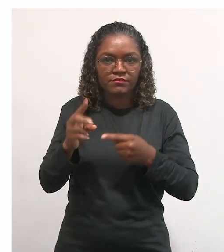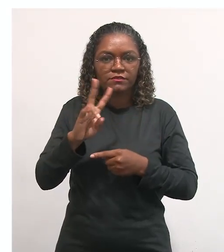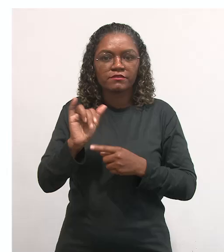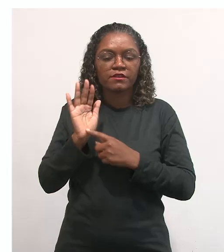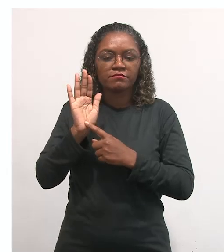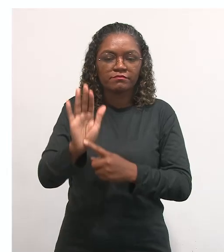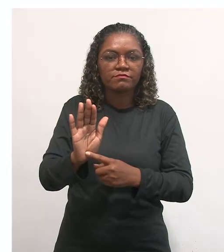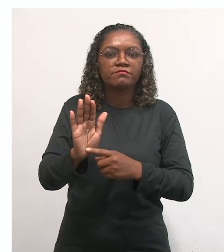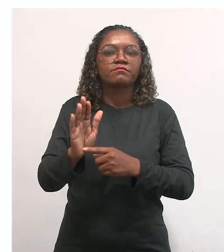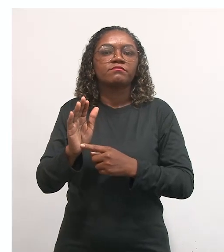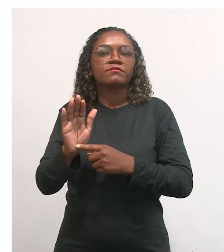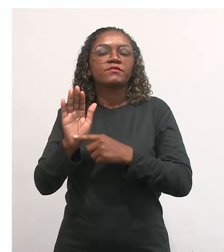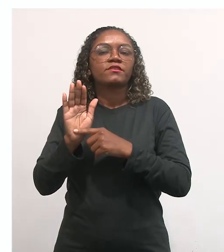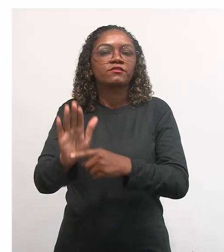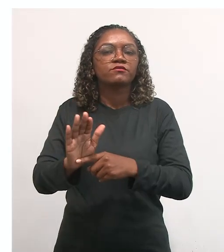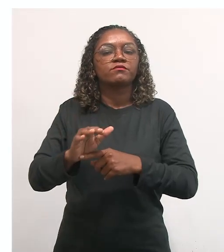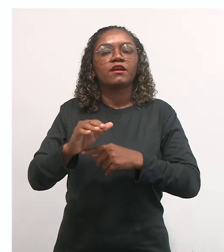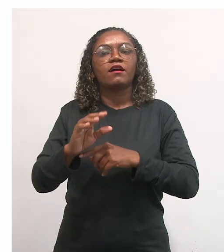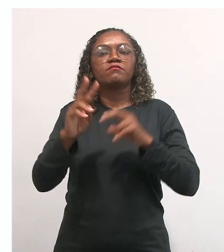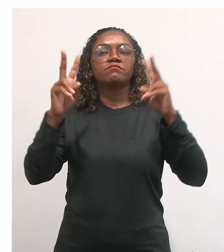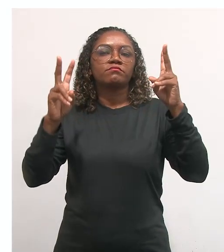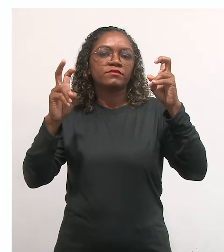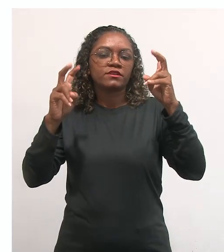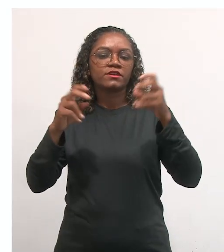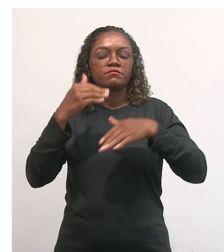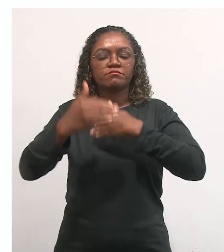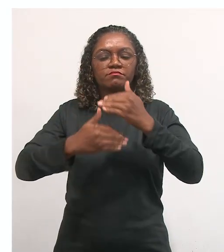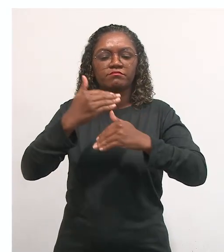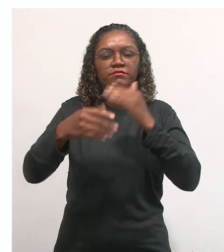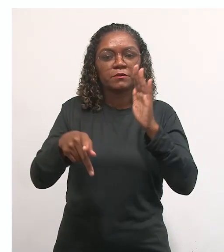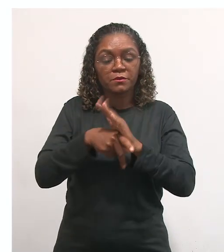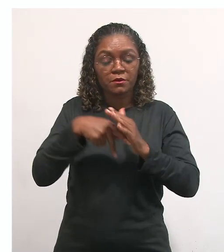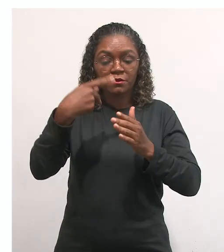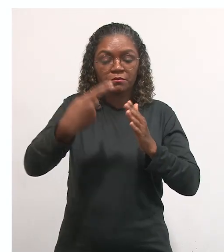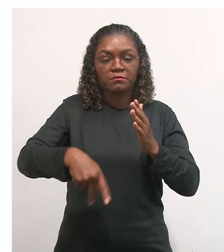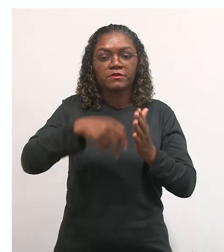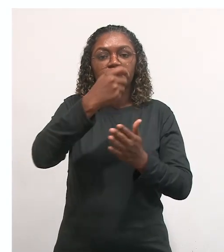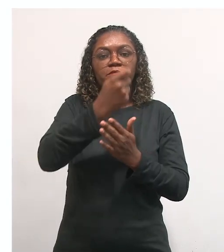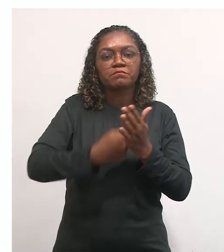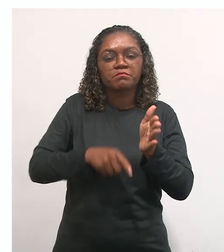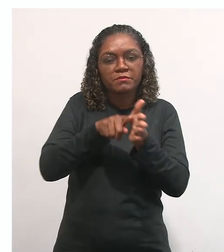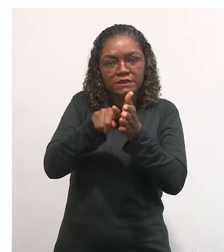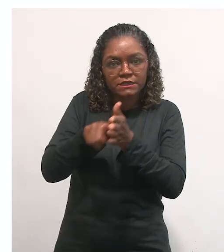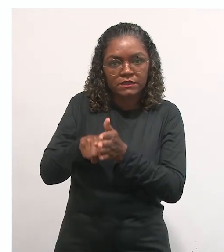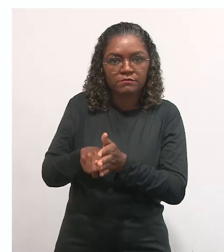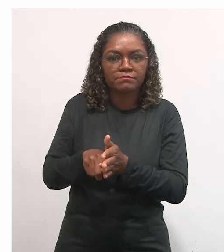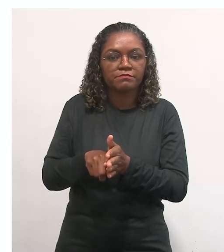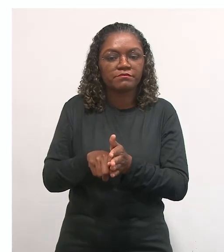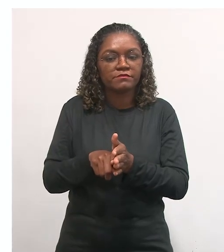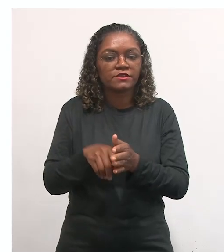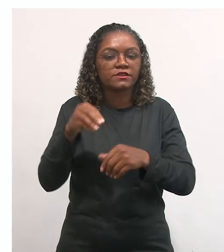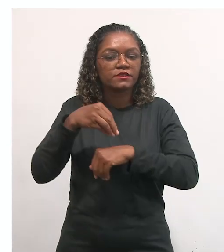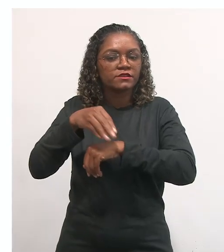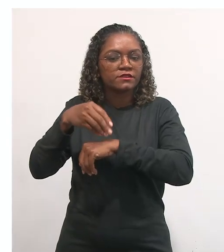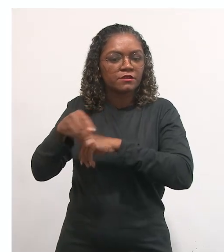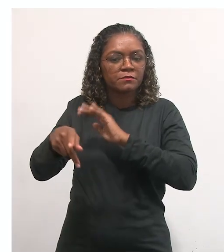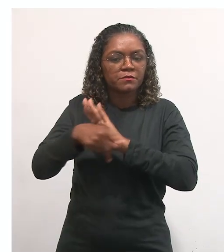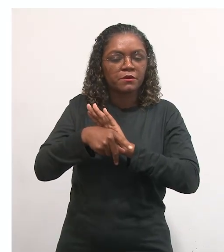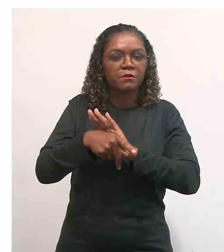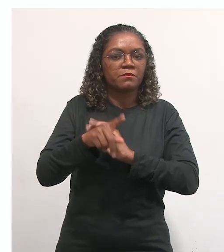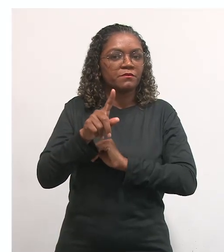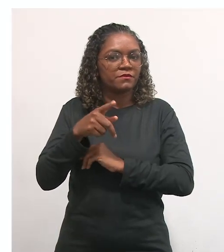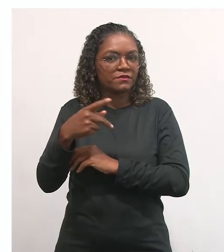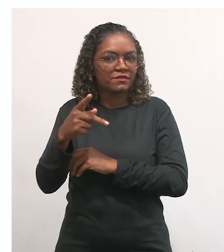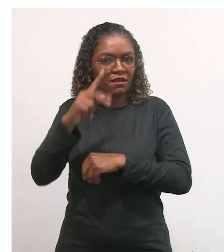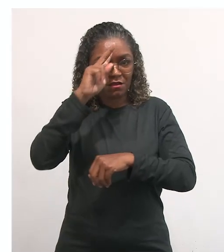irão contribuir para aprofundar o tema a ser desenvolvido na pesquisa tá isess aqui é uma orientação